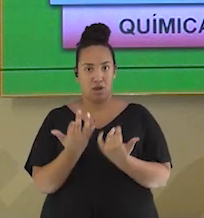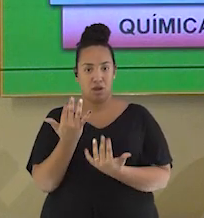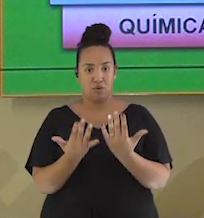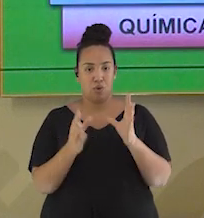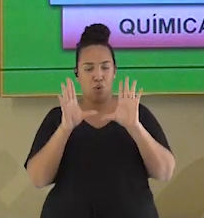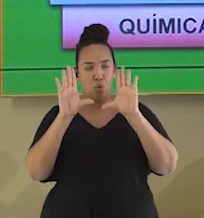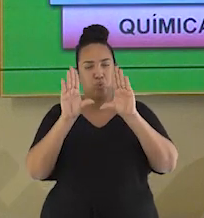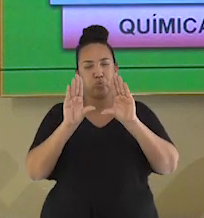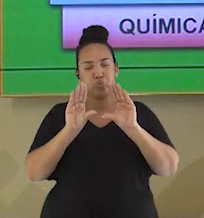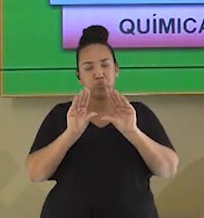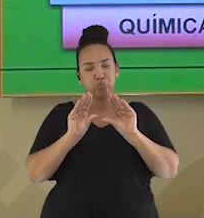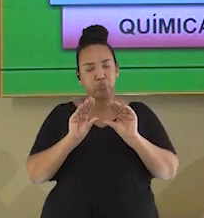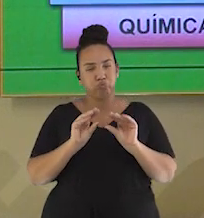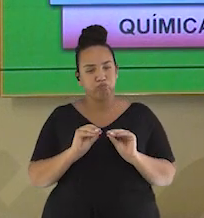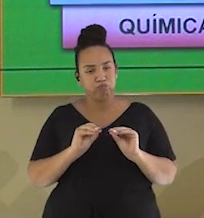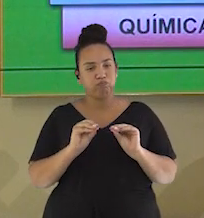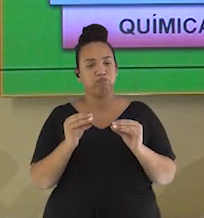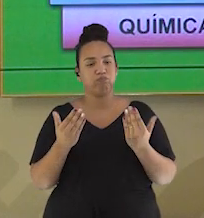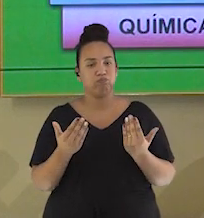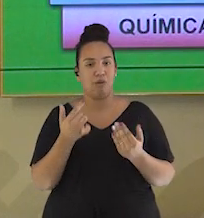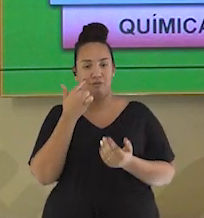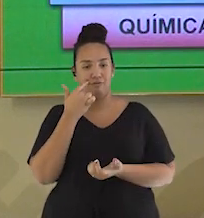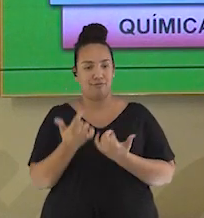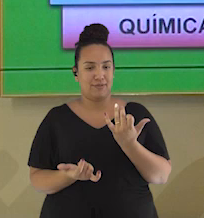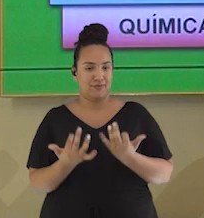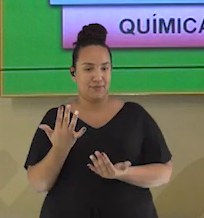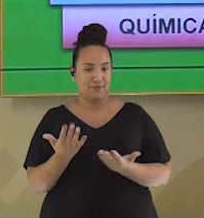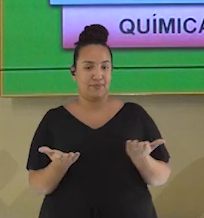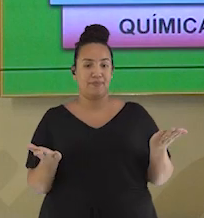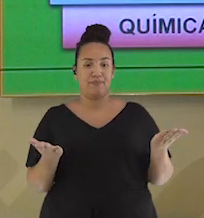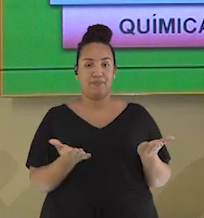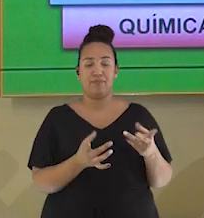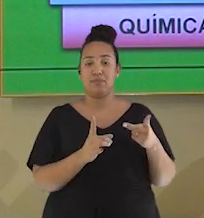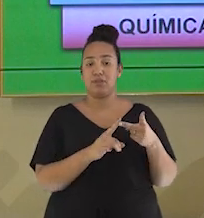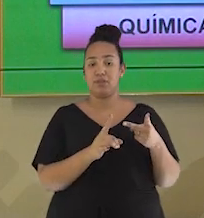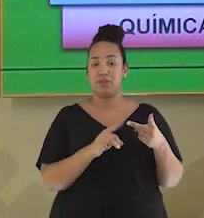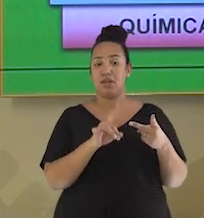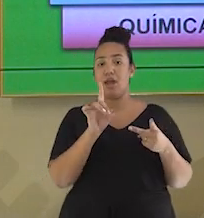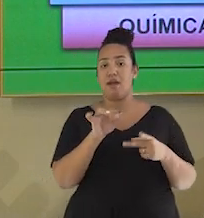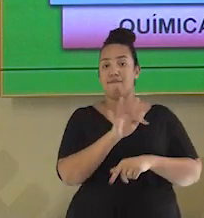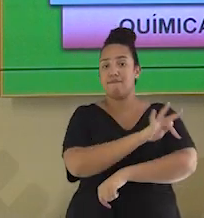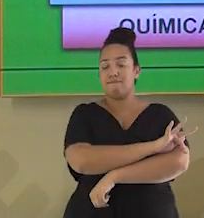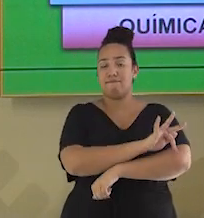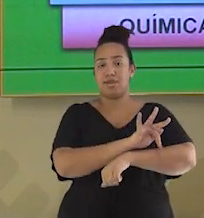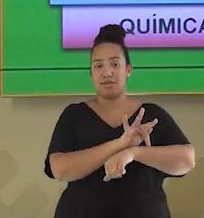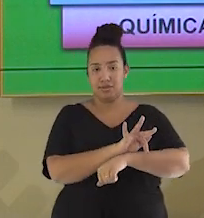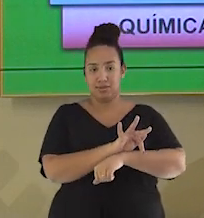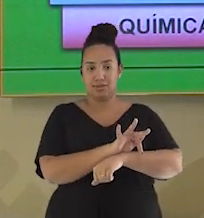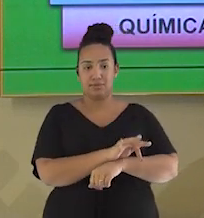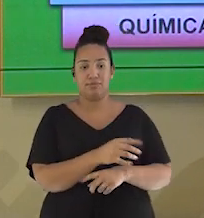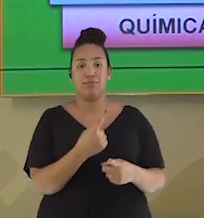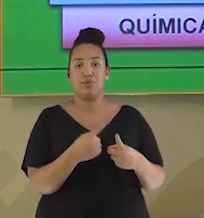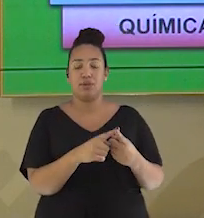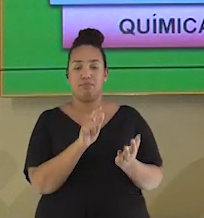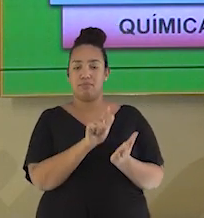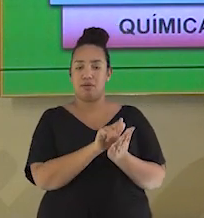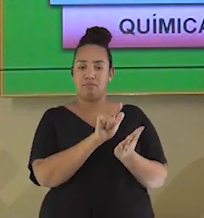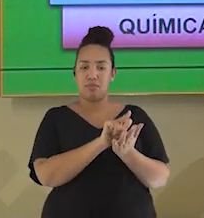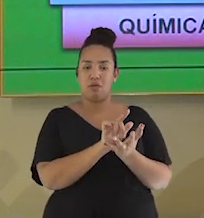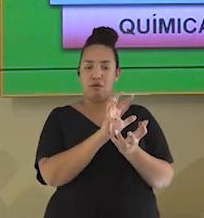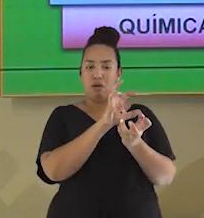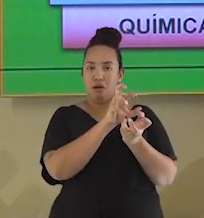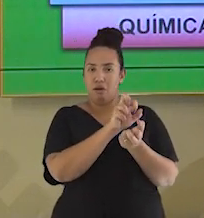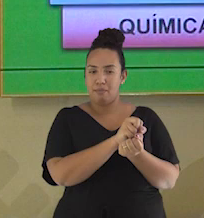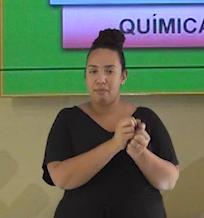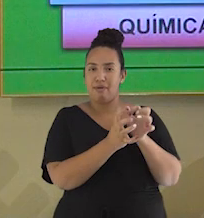escurecer e assim ele vai ter a queima. Já na segunda é uma transformação física, que é o amassar o papel.